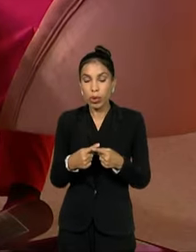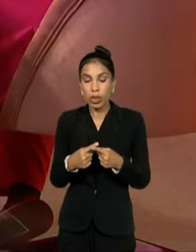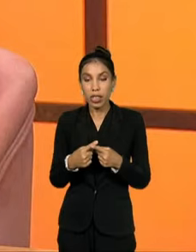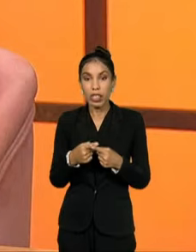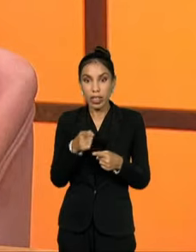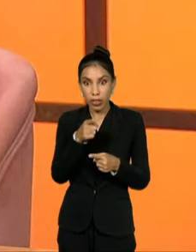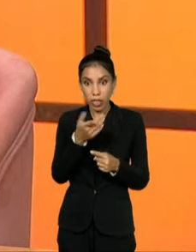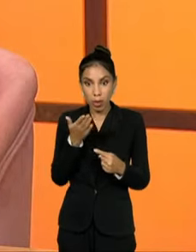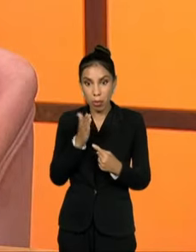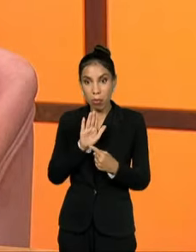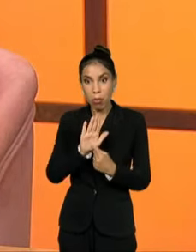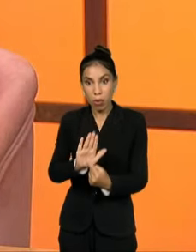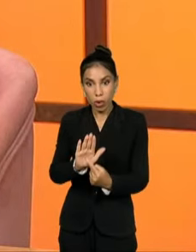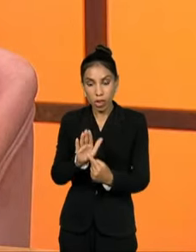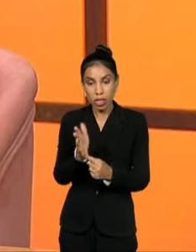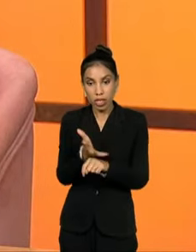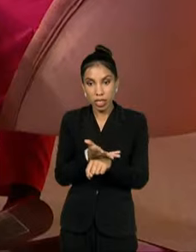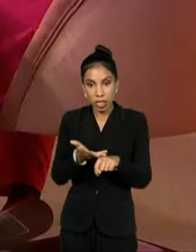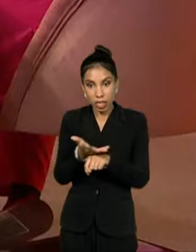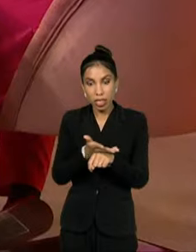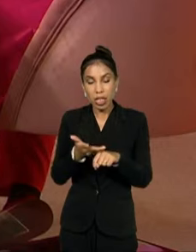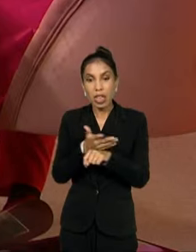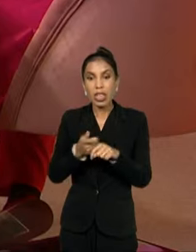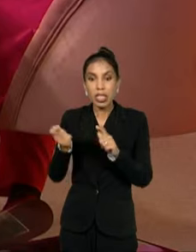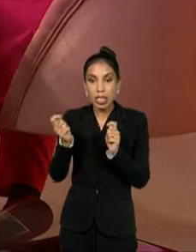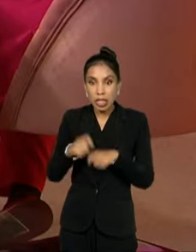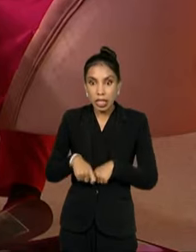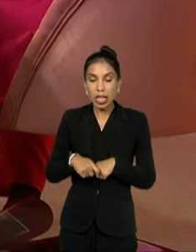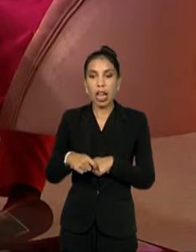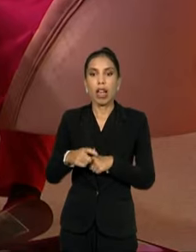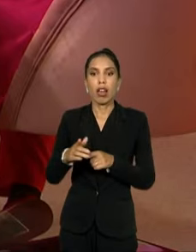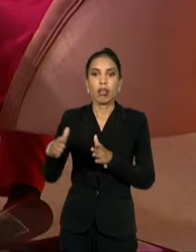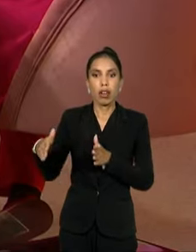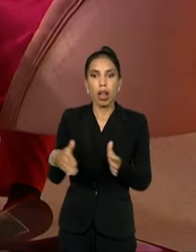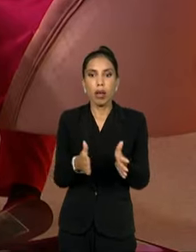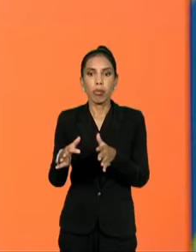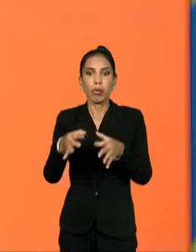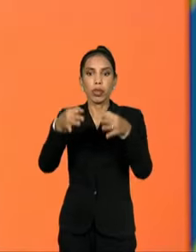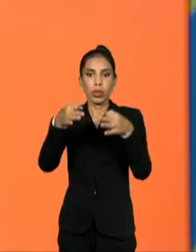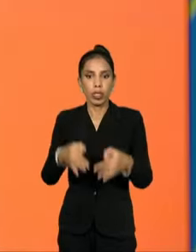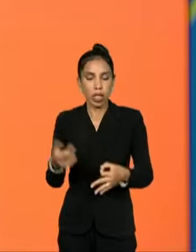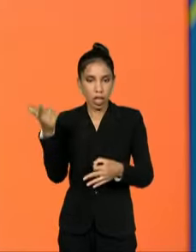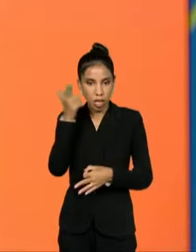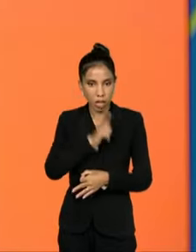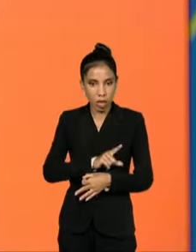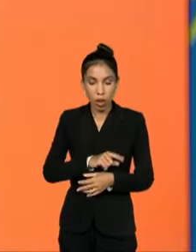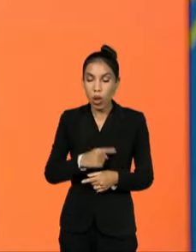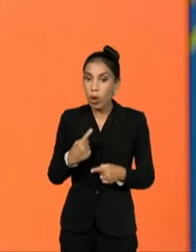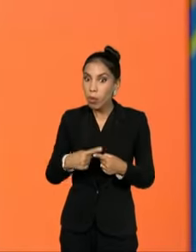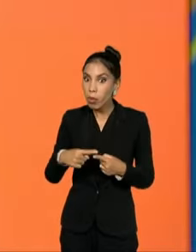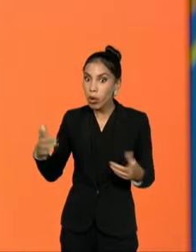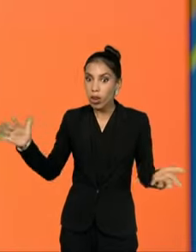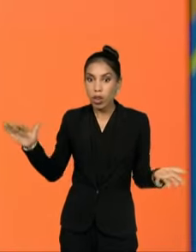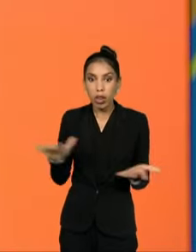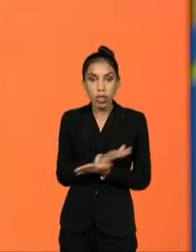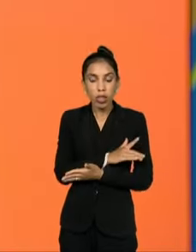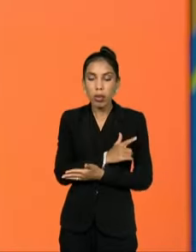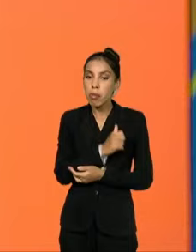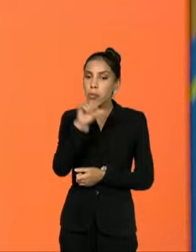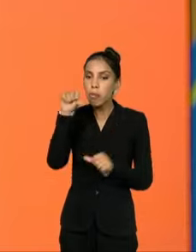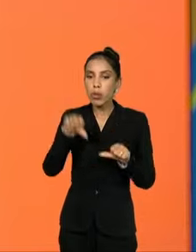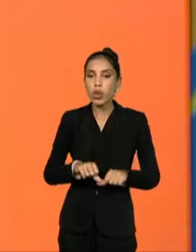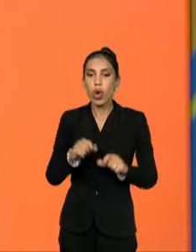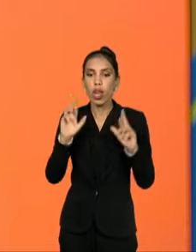luz no fim do túnel. Nossa tarefa, né? Porque a nossa. Eu acho que não tem nada mais devastador do que a gente perder a